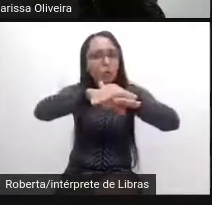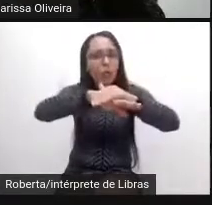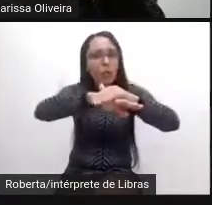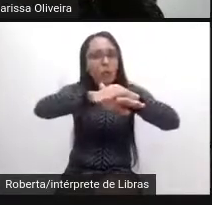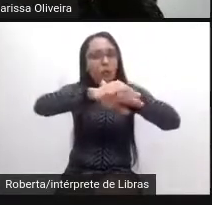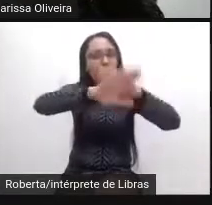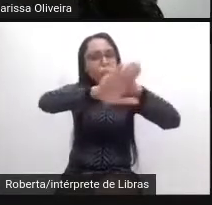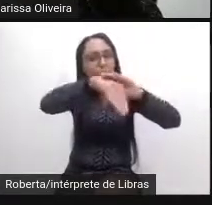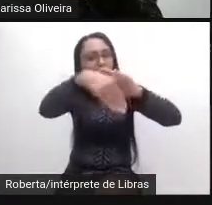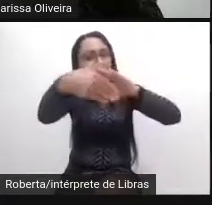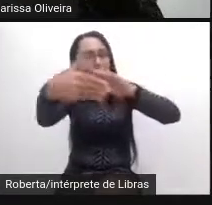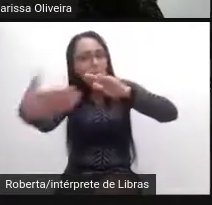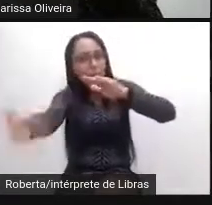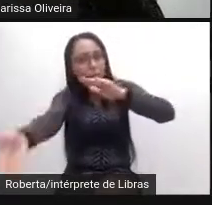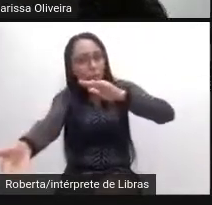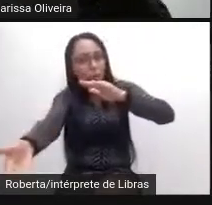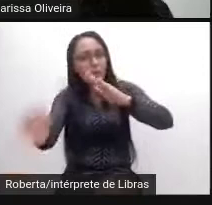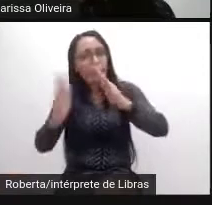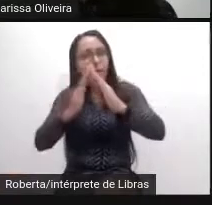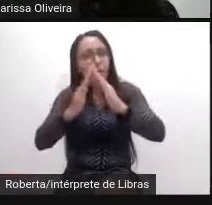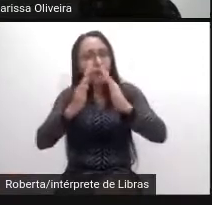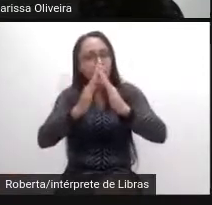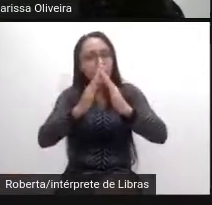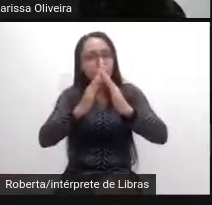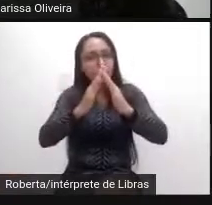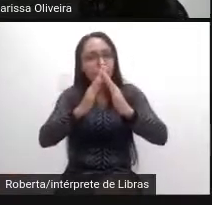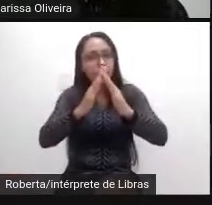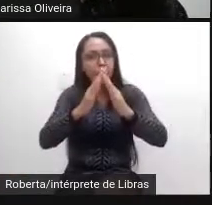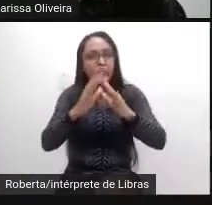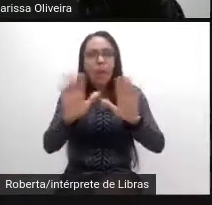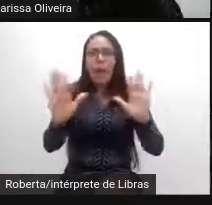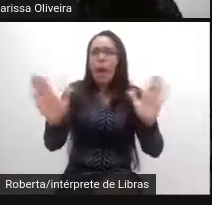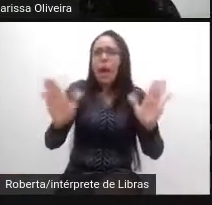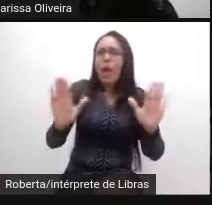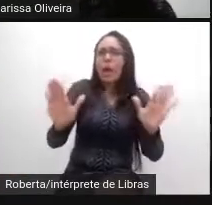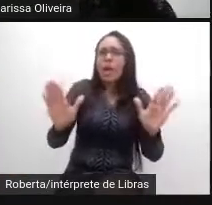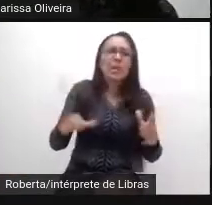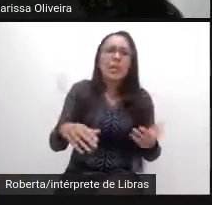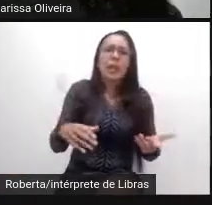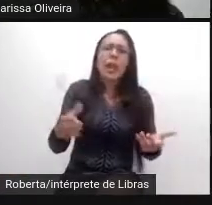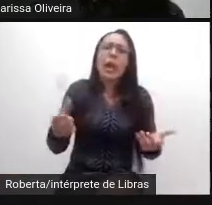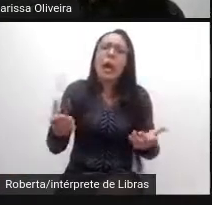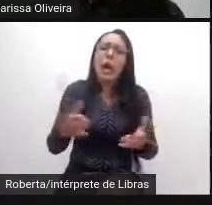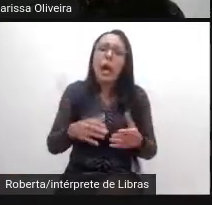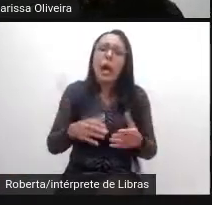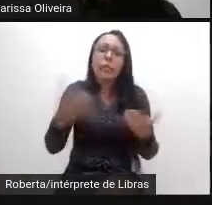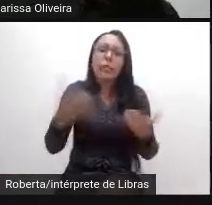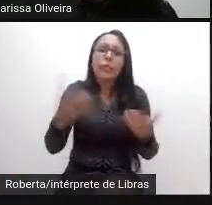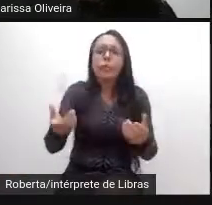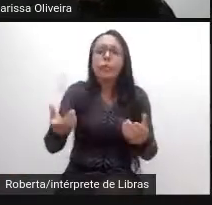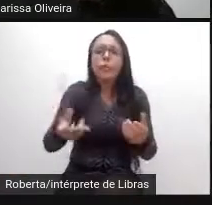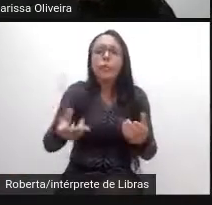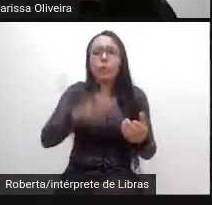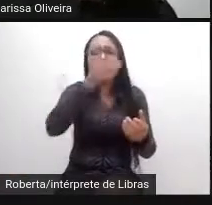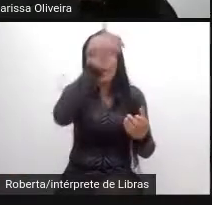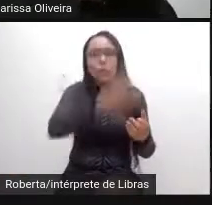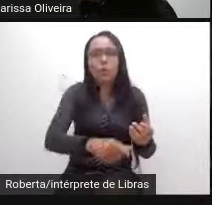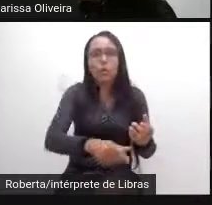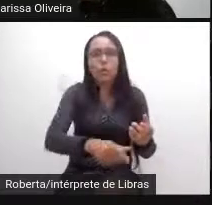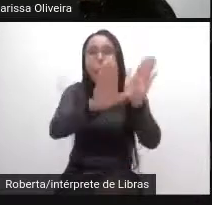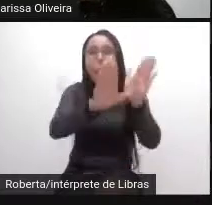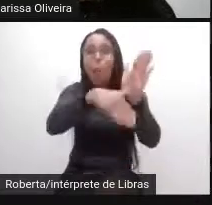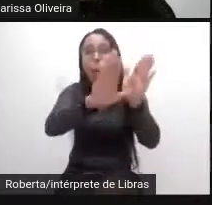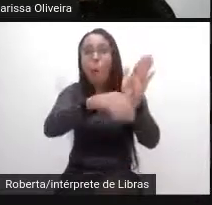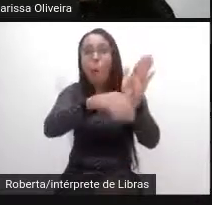do lado de fora da casa. Ah, Clarissa, mas se eu deixar do lado de fora, vai vir um monte de gente, vai roubar o meu sapato, porque não